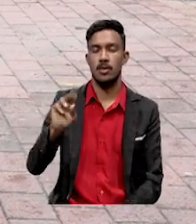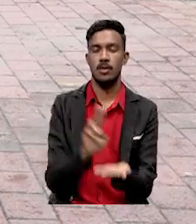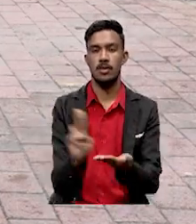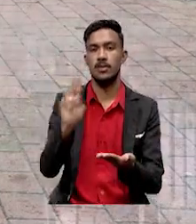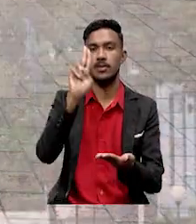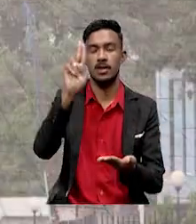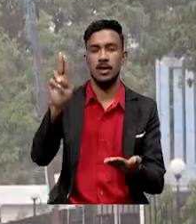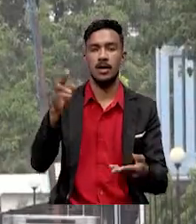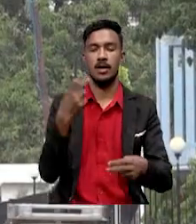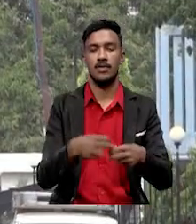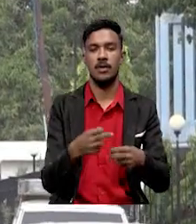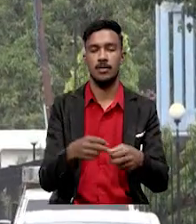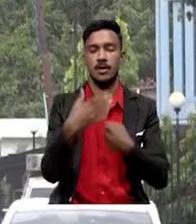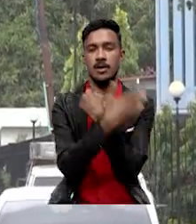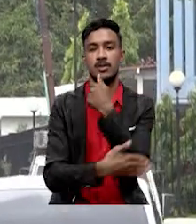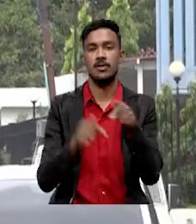ne?